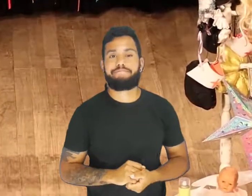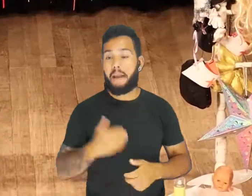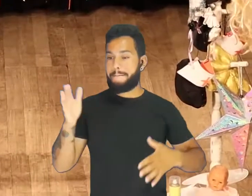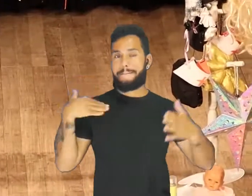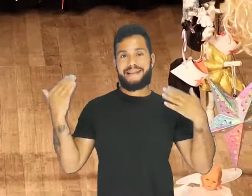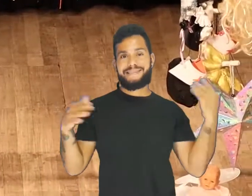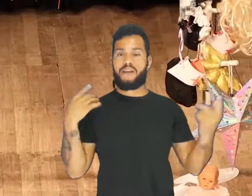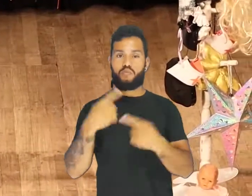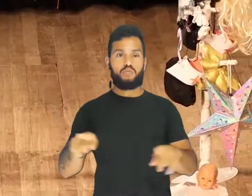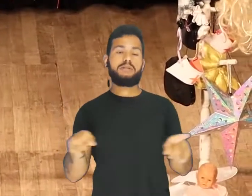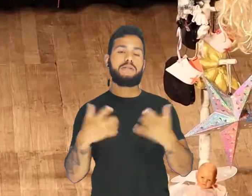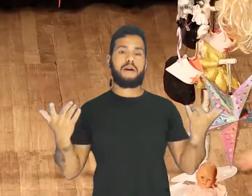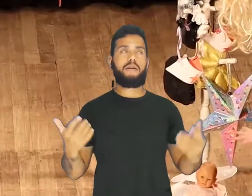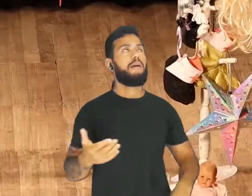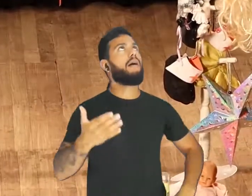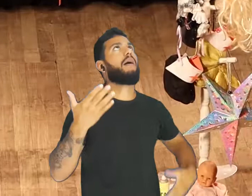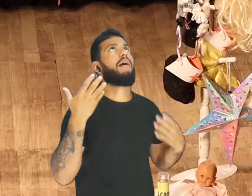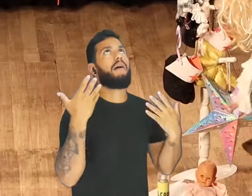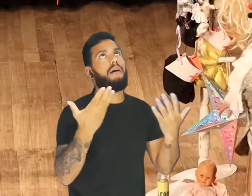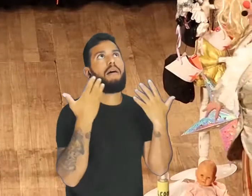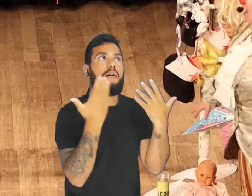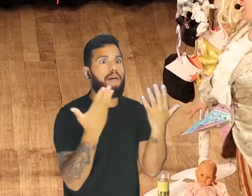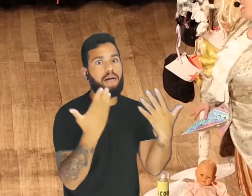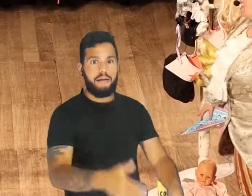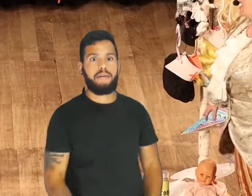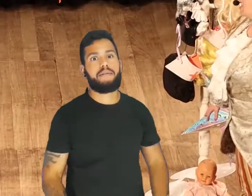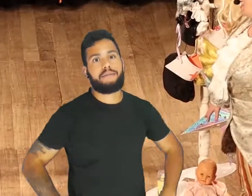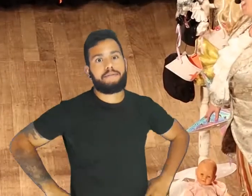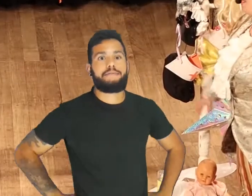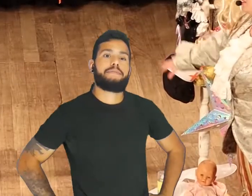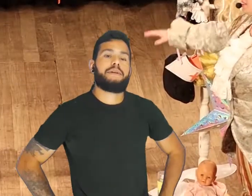Tem que ser só uma. É muito difícil. Não, ela que não sabe. É passeio musical.